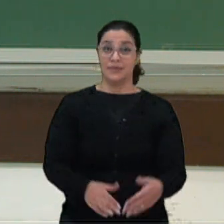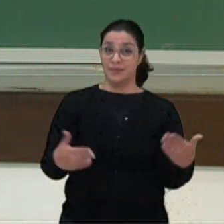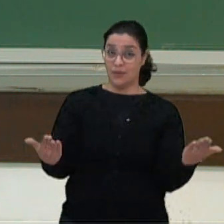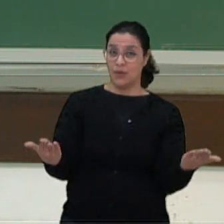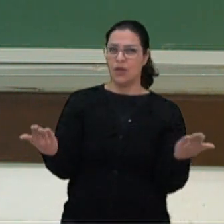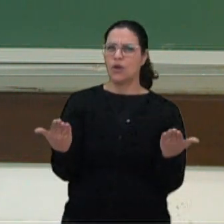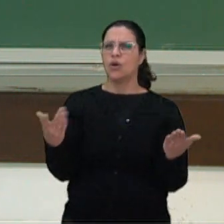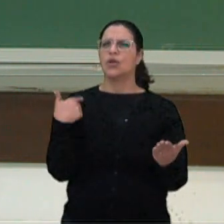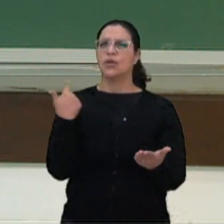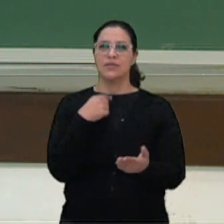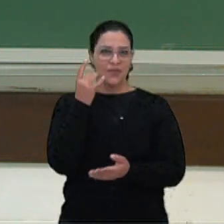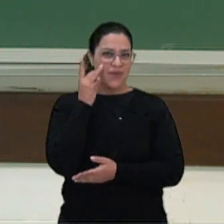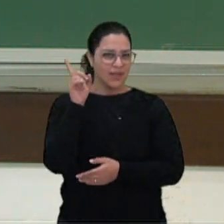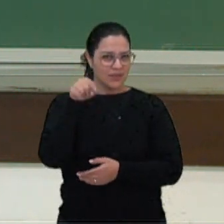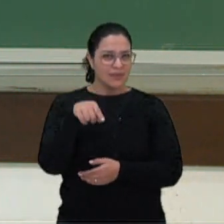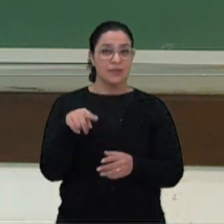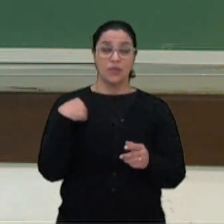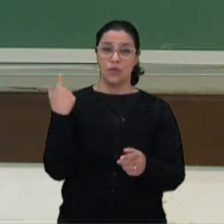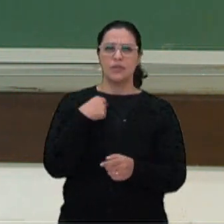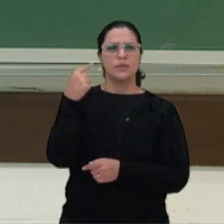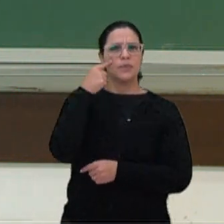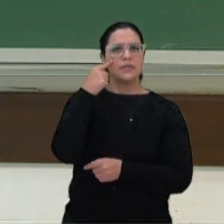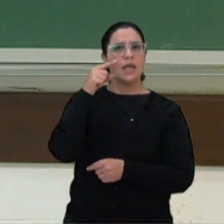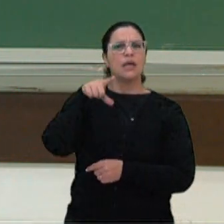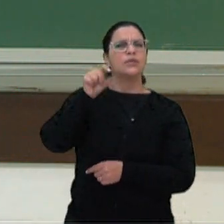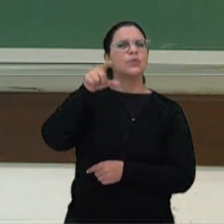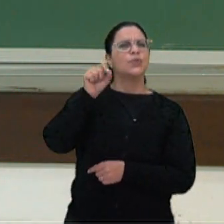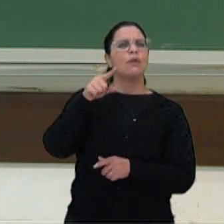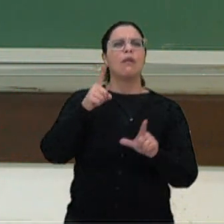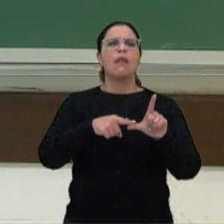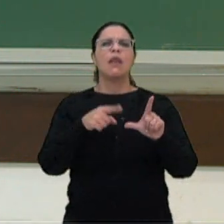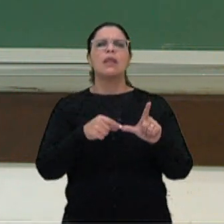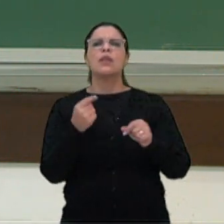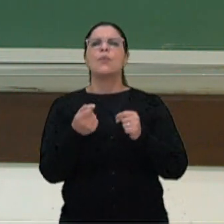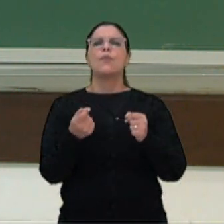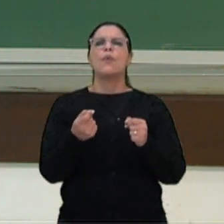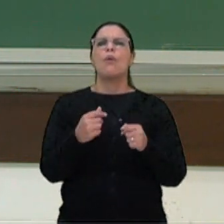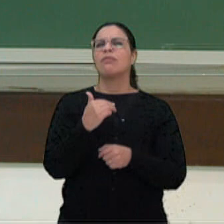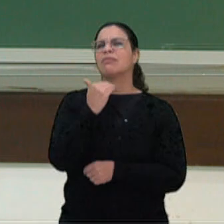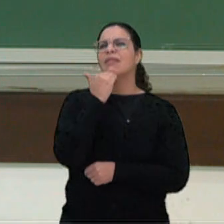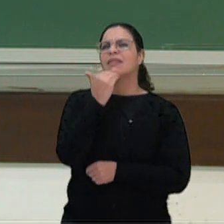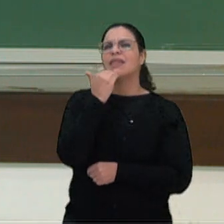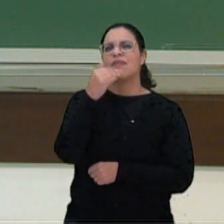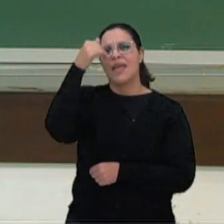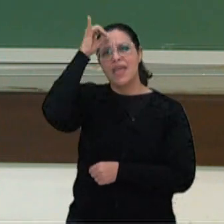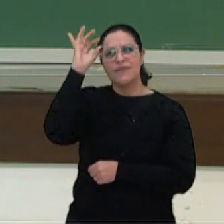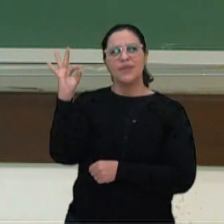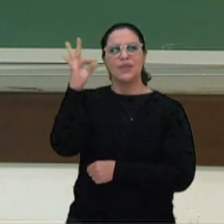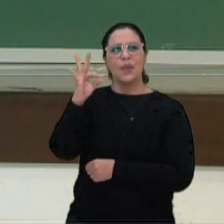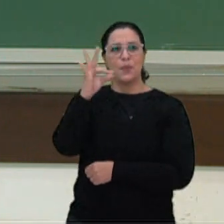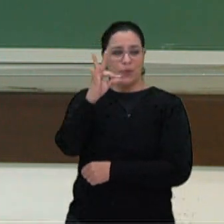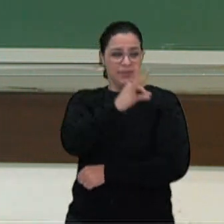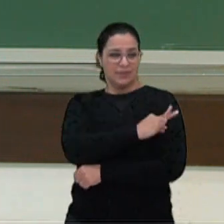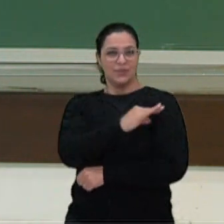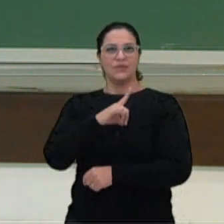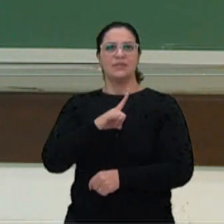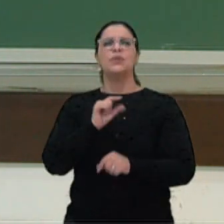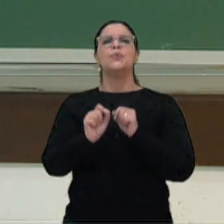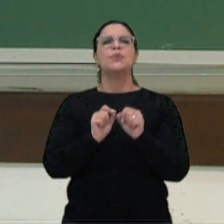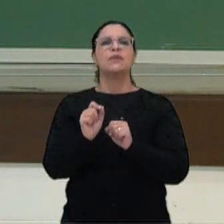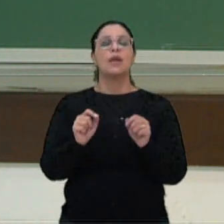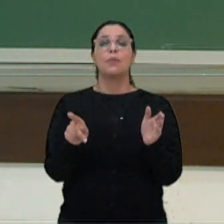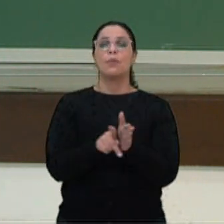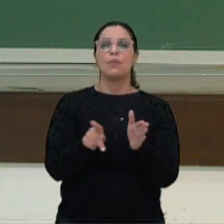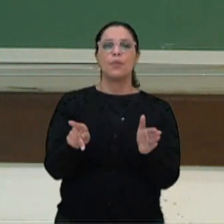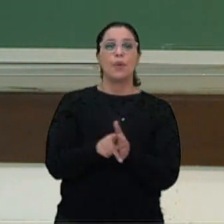aí, gente? Esse estava fácil, né? Então é só pensar das alternativas, qual que não tem nada a ver com evitar que o mosquito chegue até você, que é